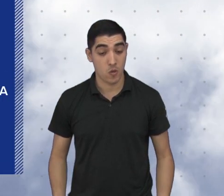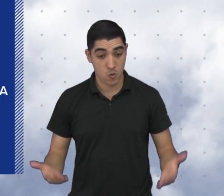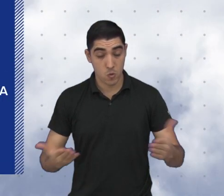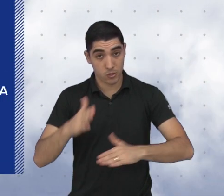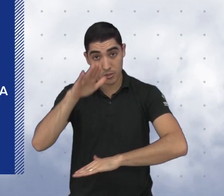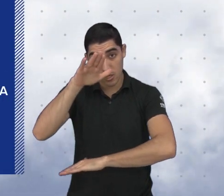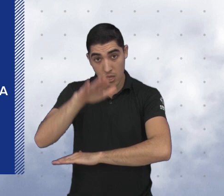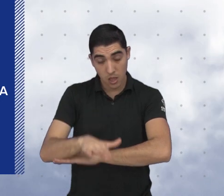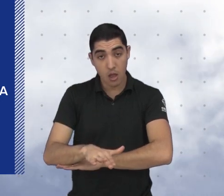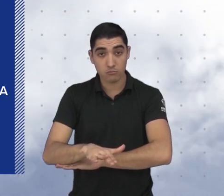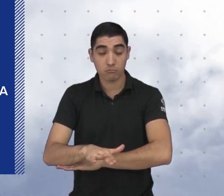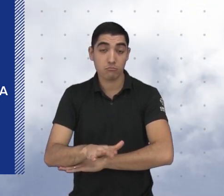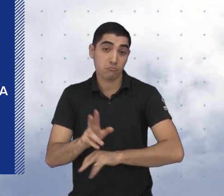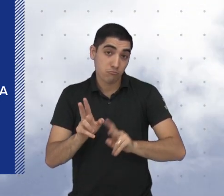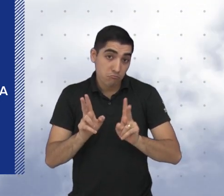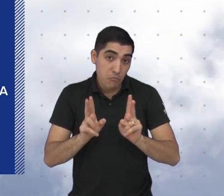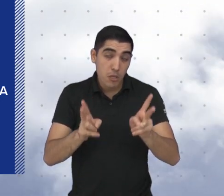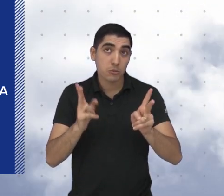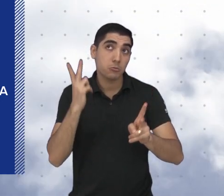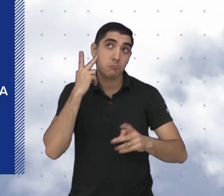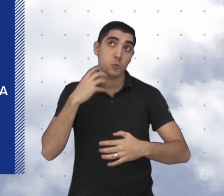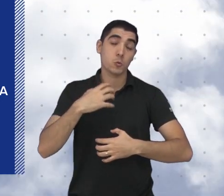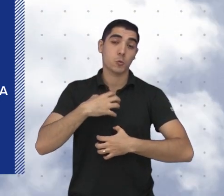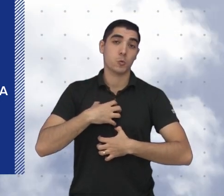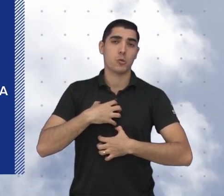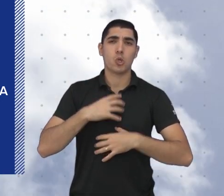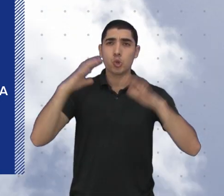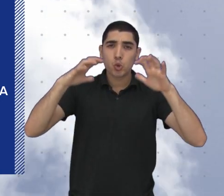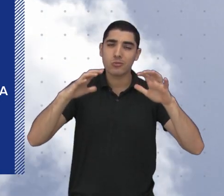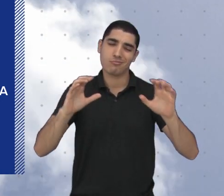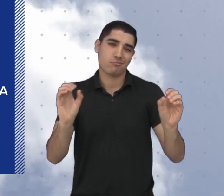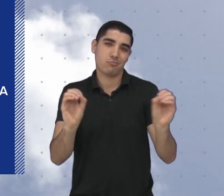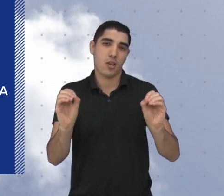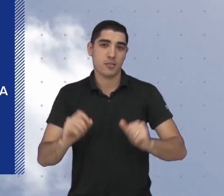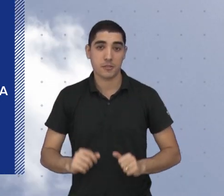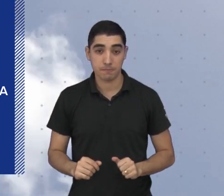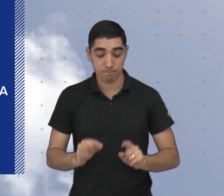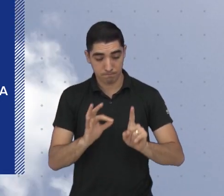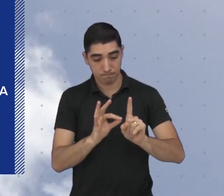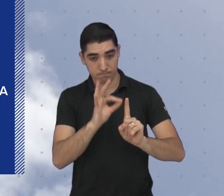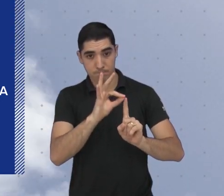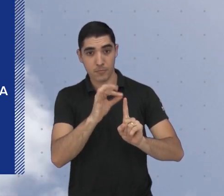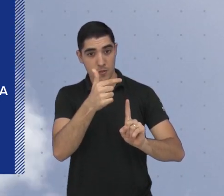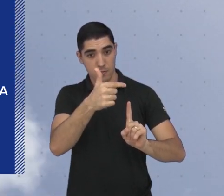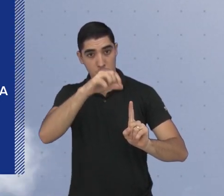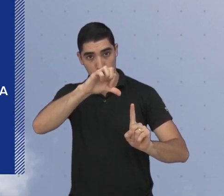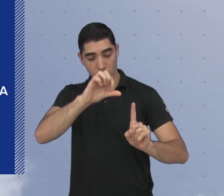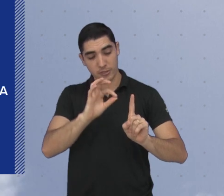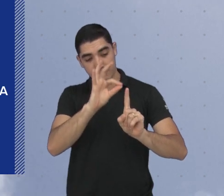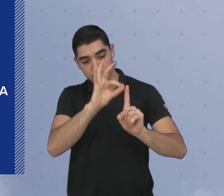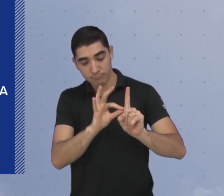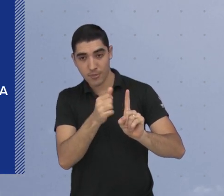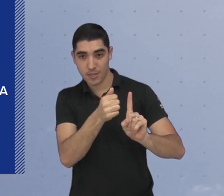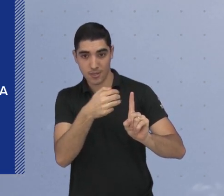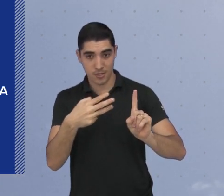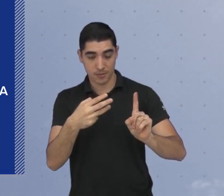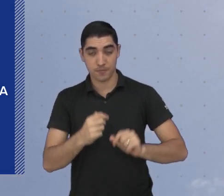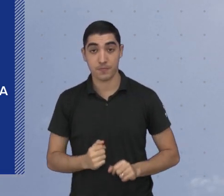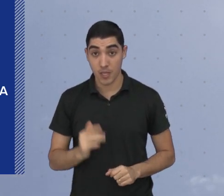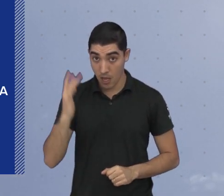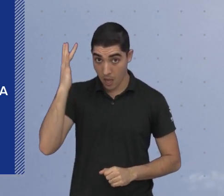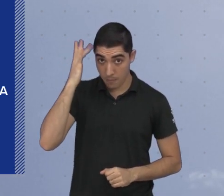A tarde de hoje permanece com um clima estável e sem chances de chuvas. A máxima é de 29 graus, com mínima de